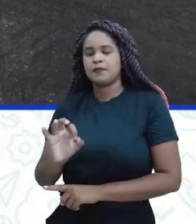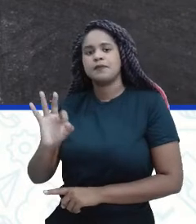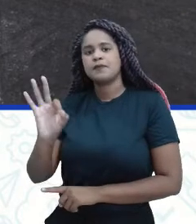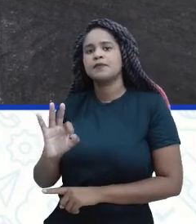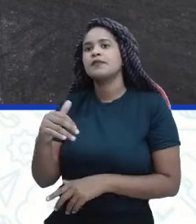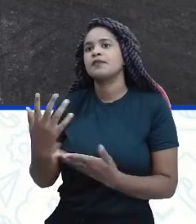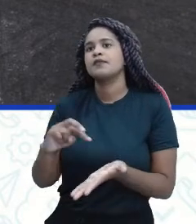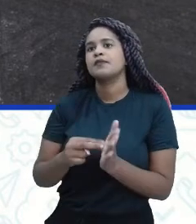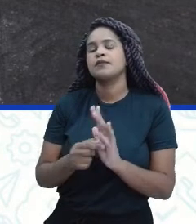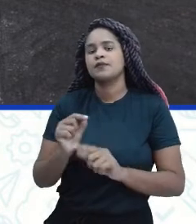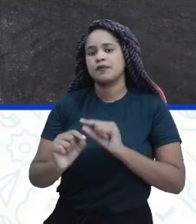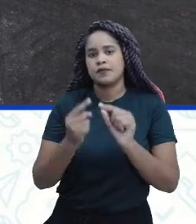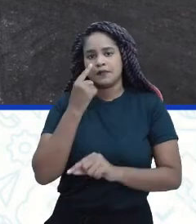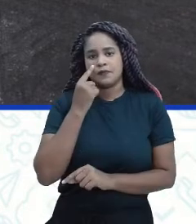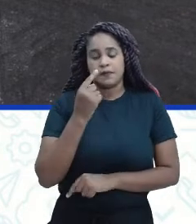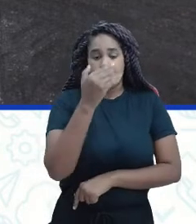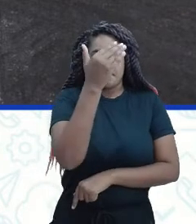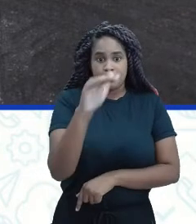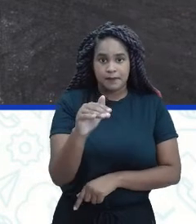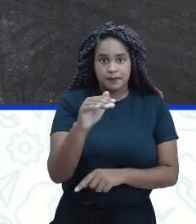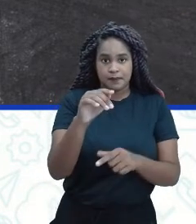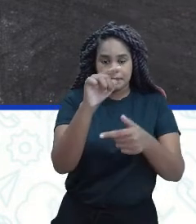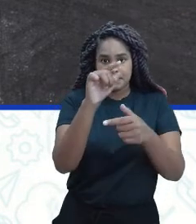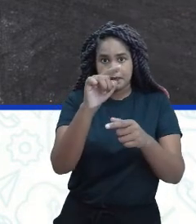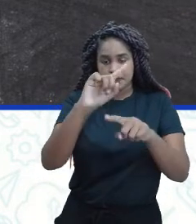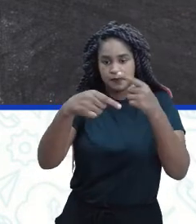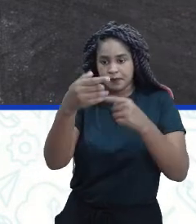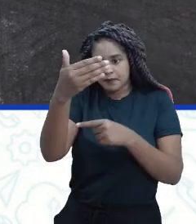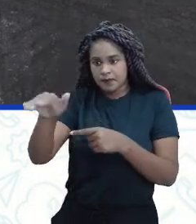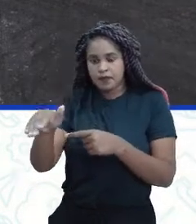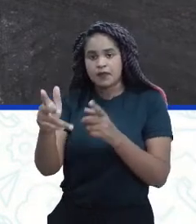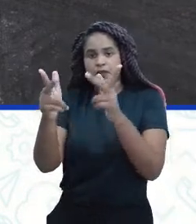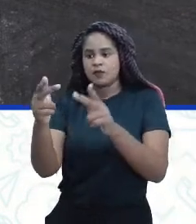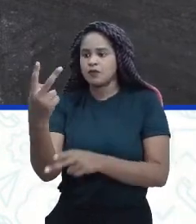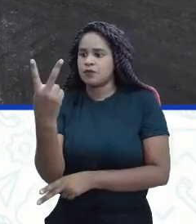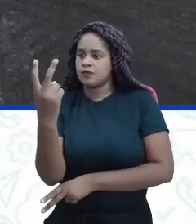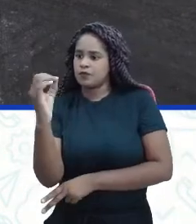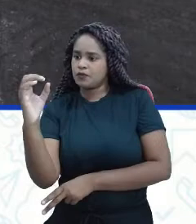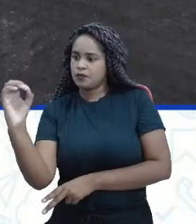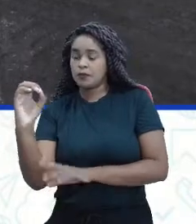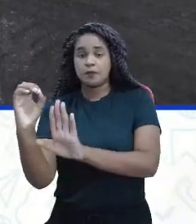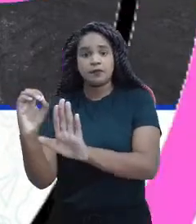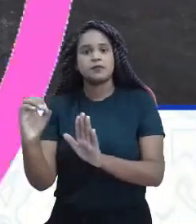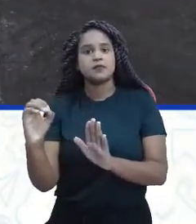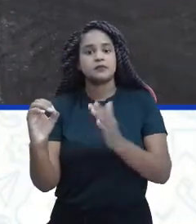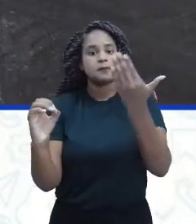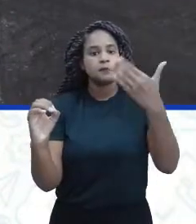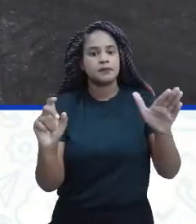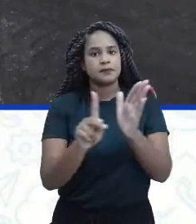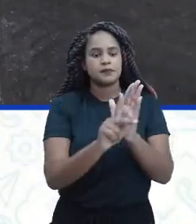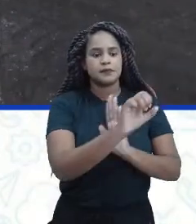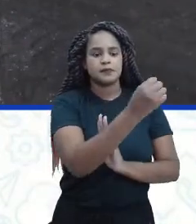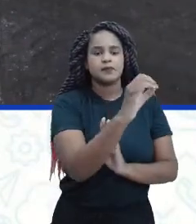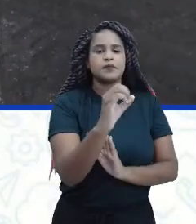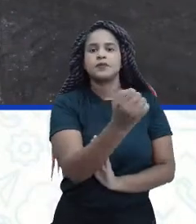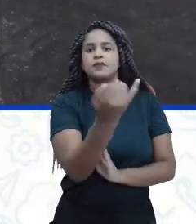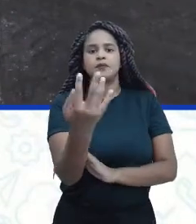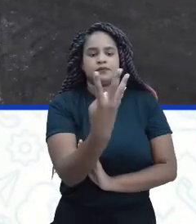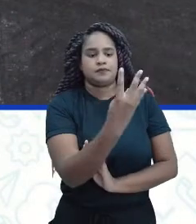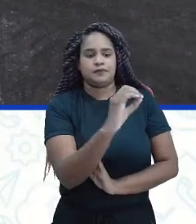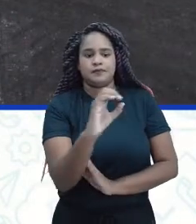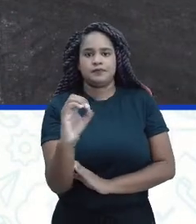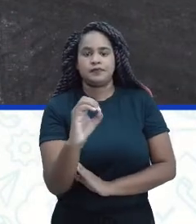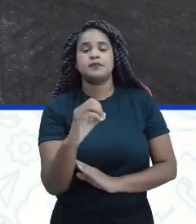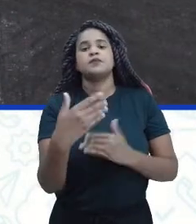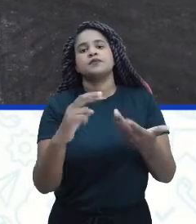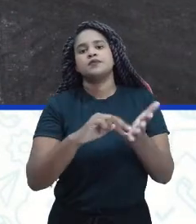que a metade da metade vai dar 200. Só que a metade de 800, quanto que é? É o 400, né? Então, significa